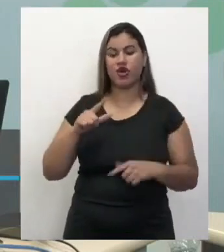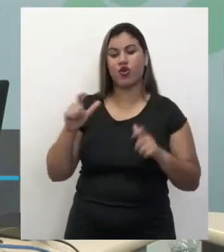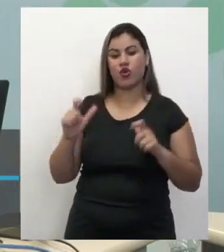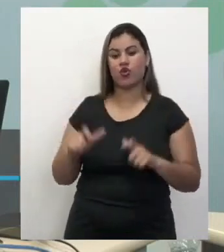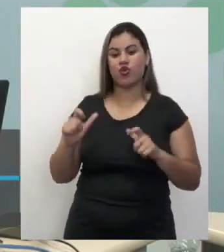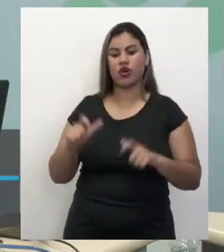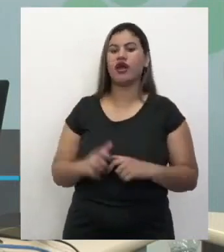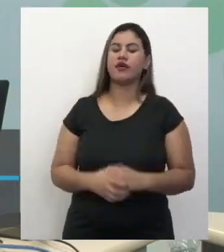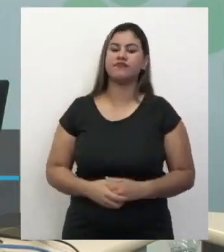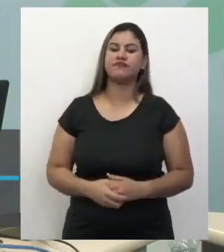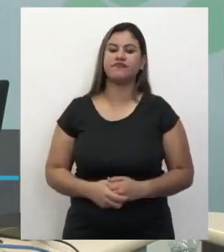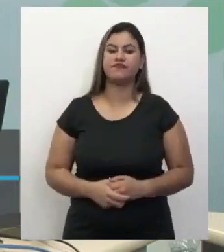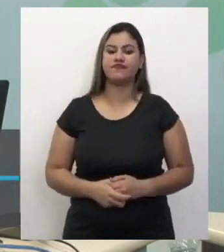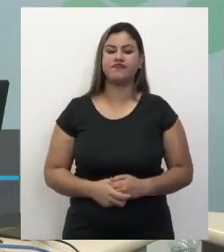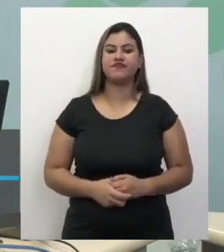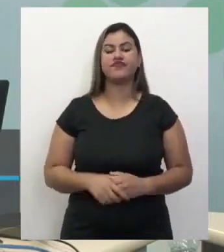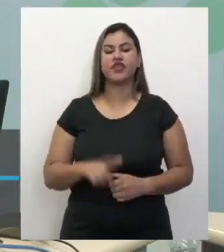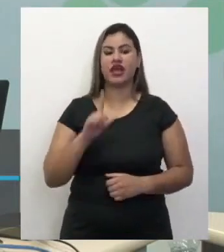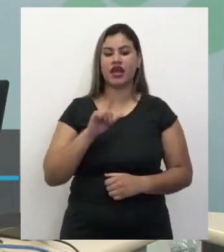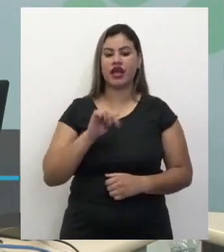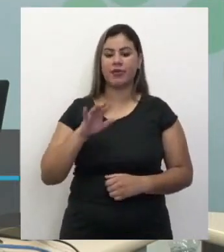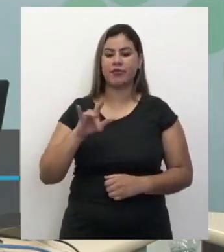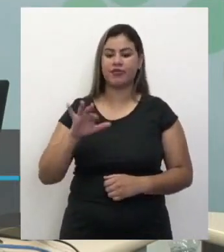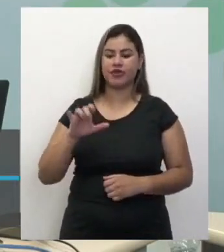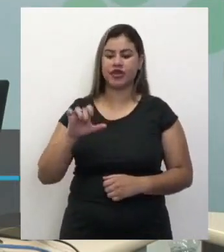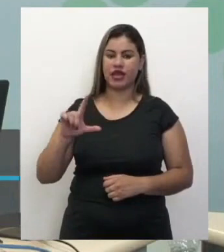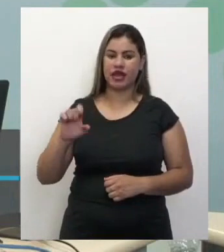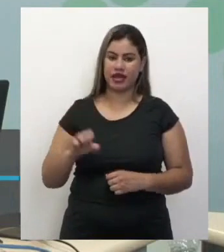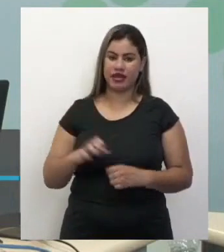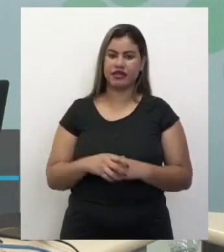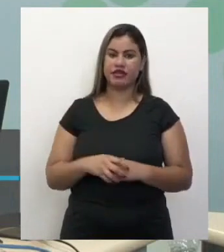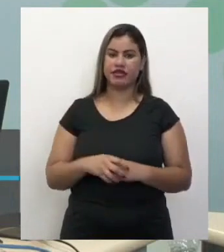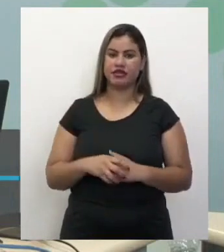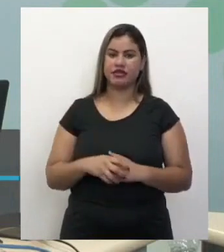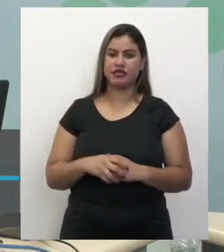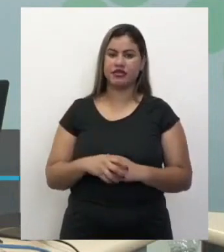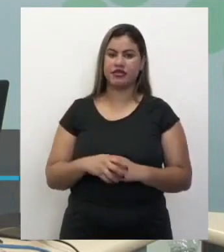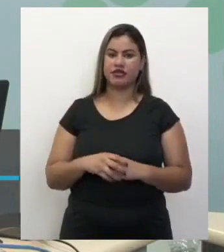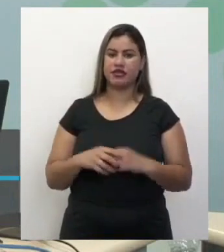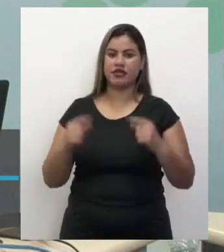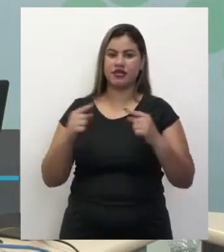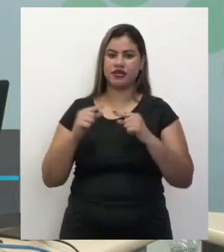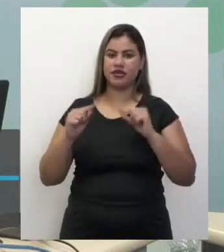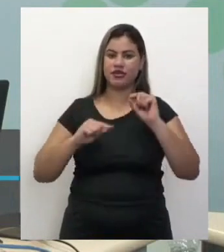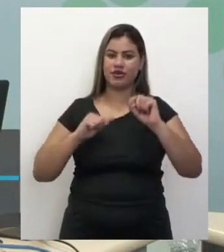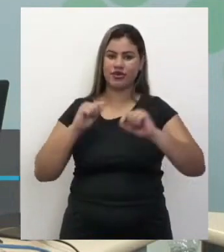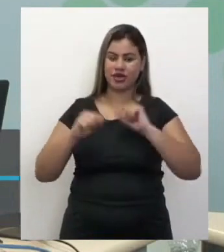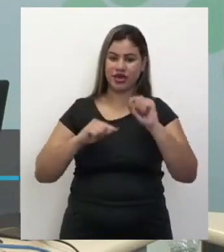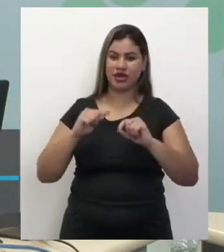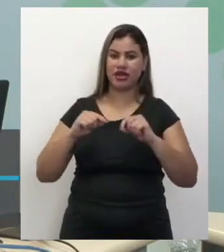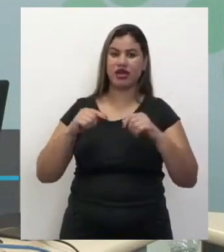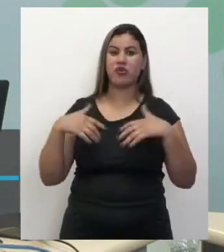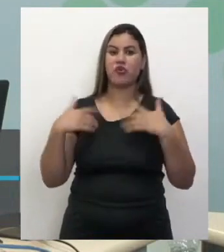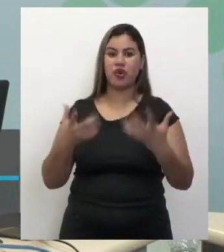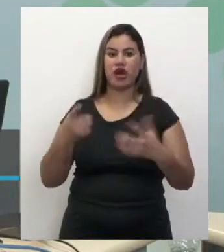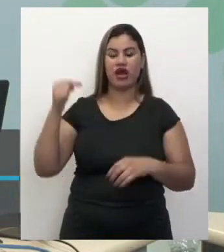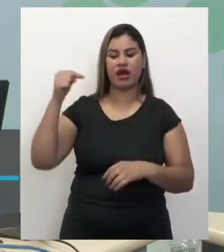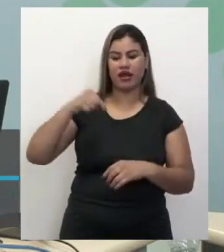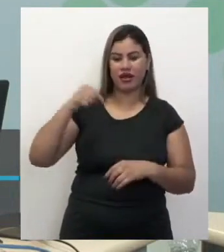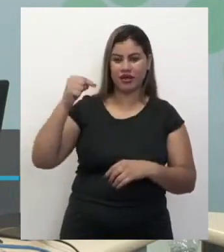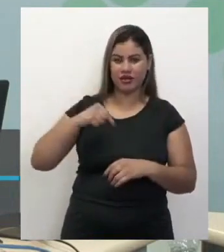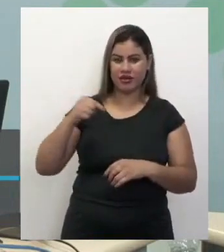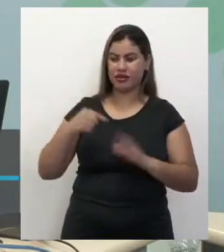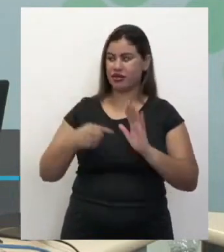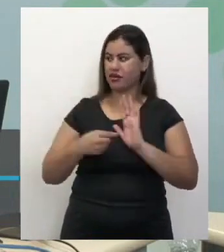lugar. A aluna Gabriele colocou quando, tempo, né? A Pro Luciana também, quando e aqui, mostrando